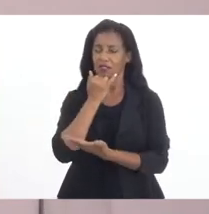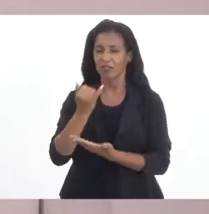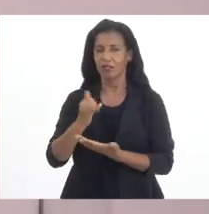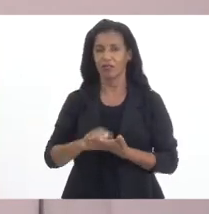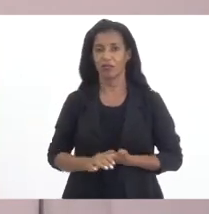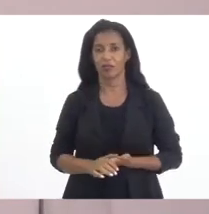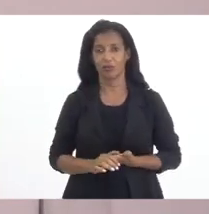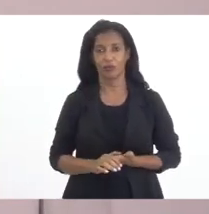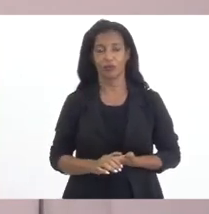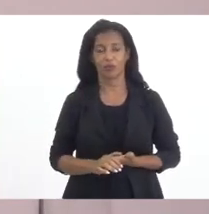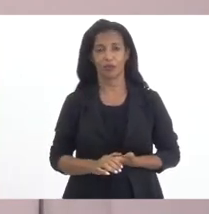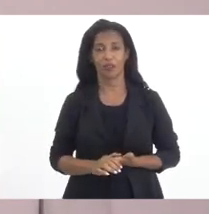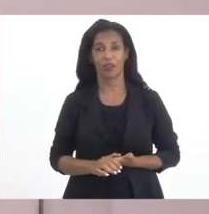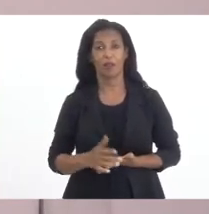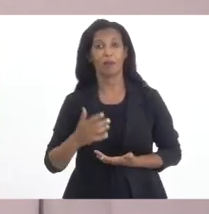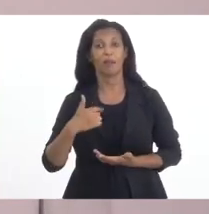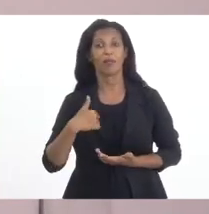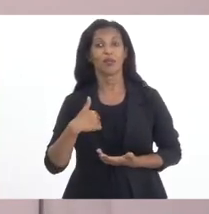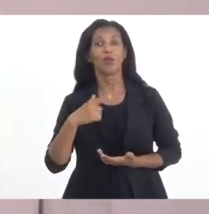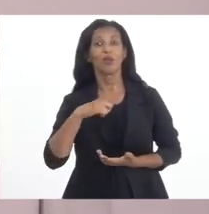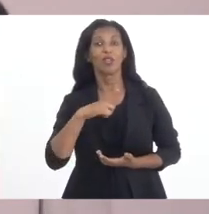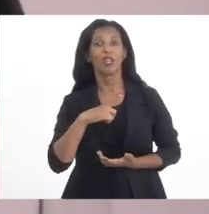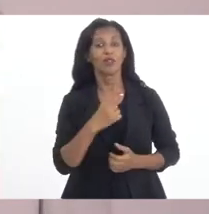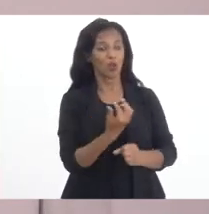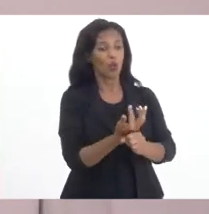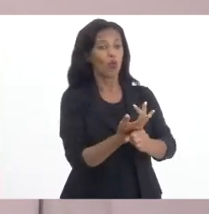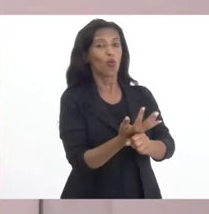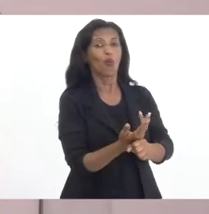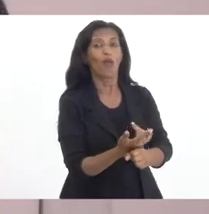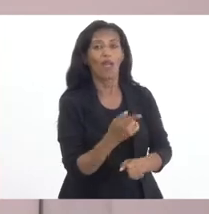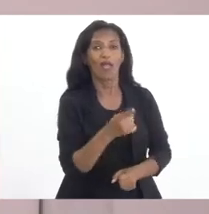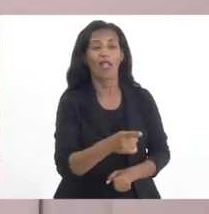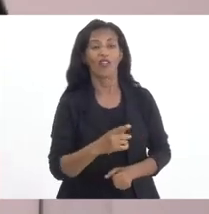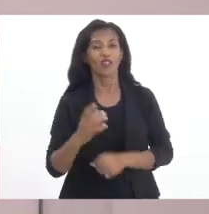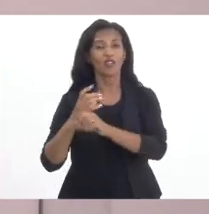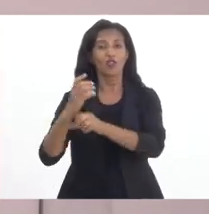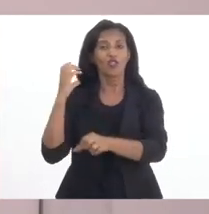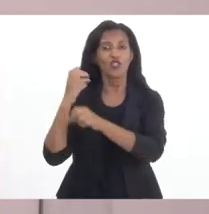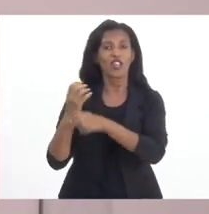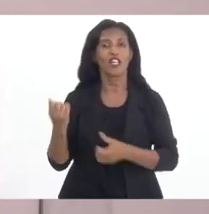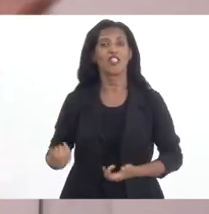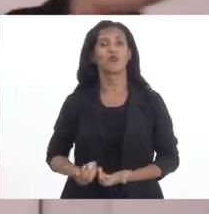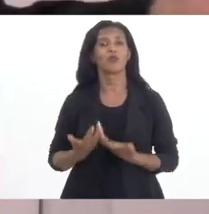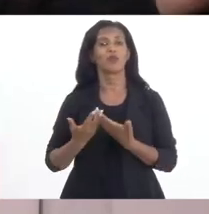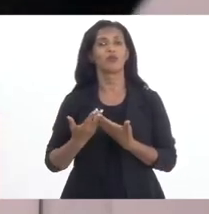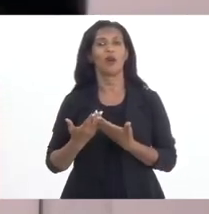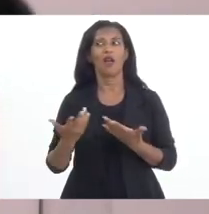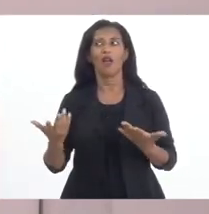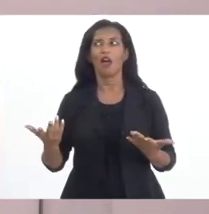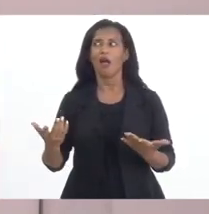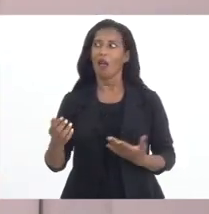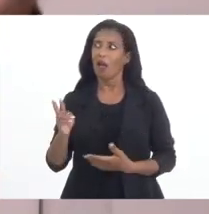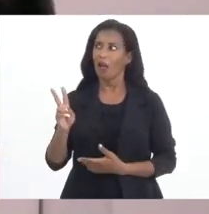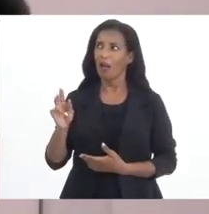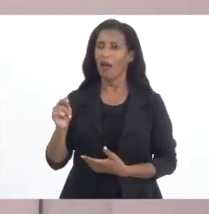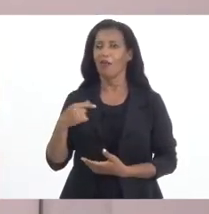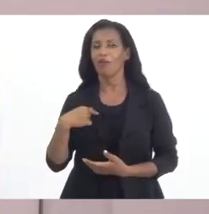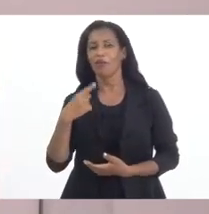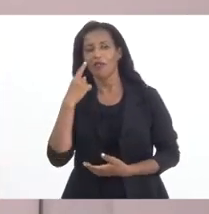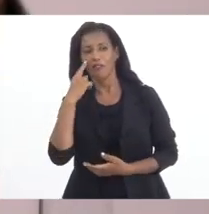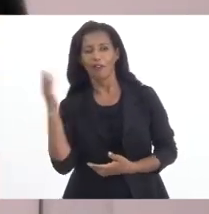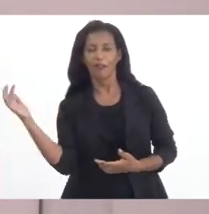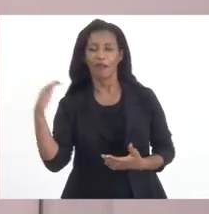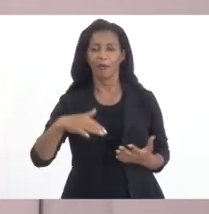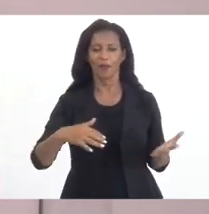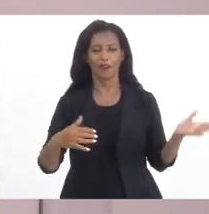um argumento mais forte que eu tinha lá, até o UERJ, com engenharia de produção, não sei o quê, blá, blá, blá, aí a Volkswagen foi para lá, a Peugeot Citroën foi